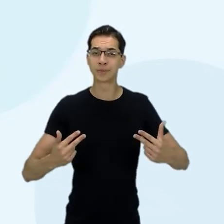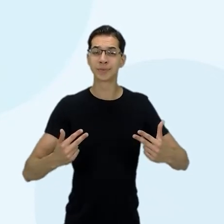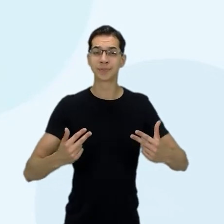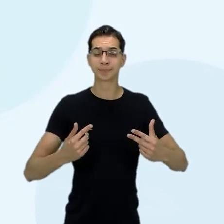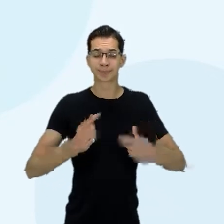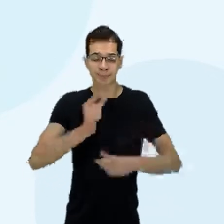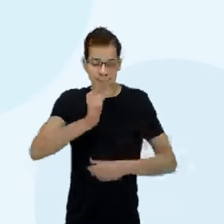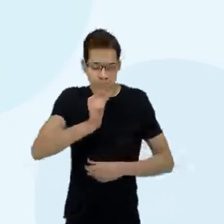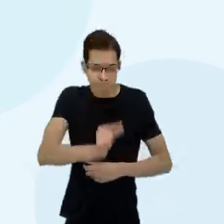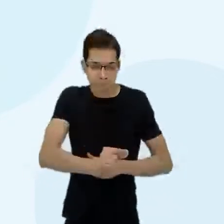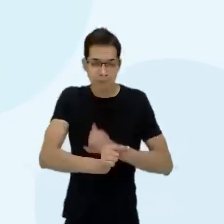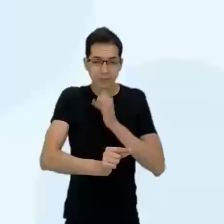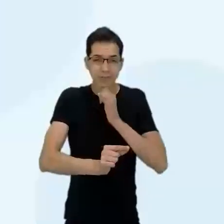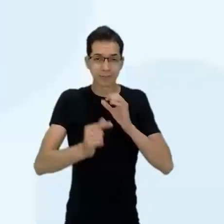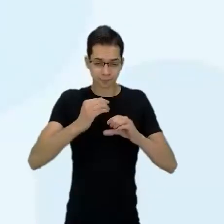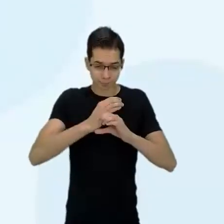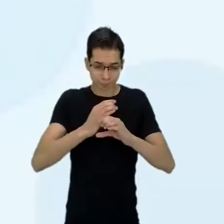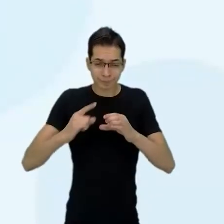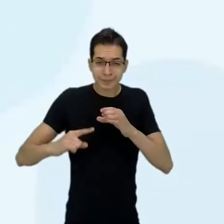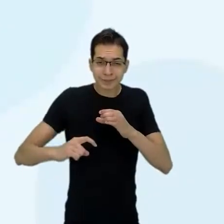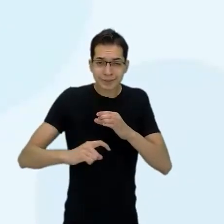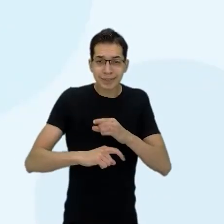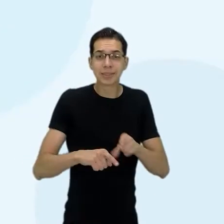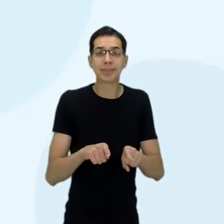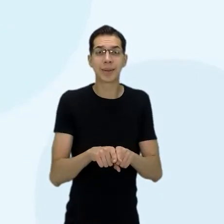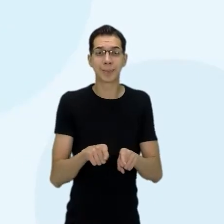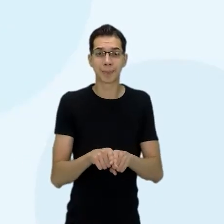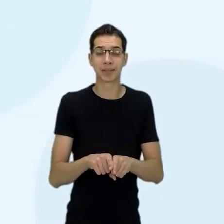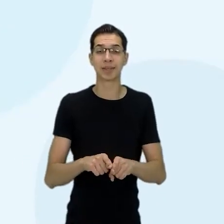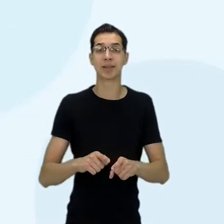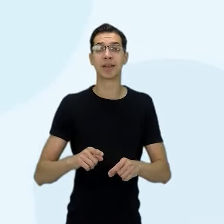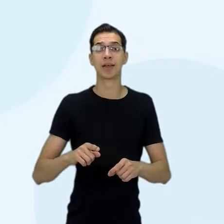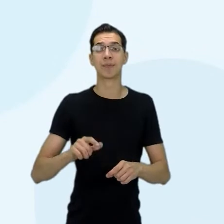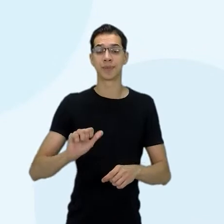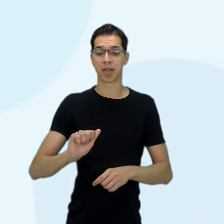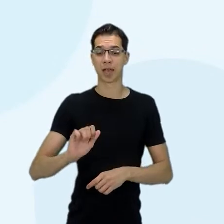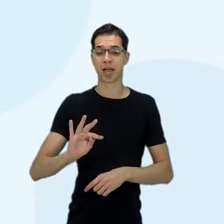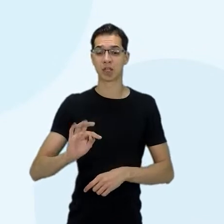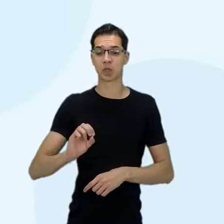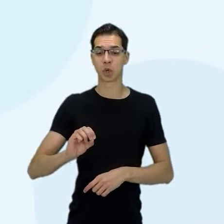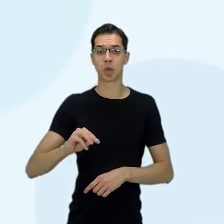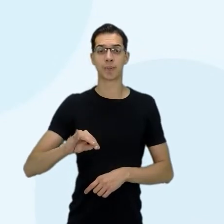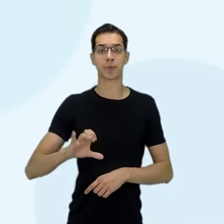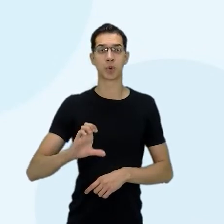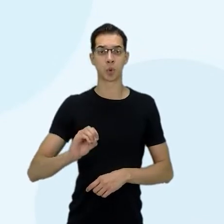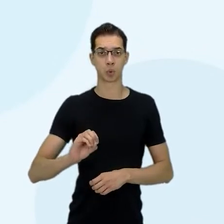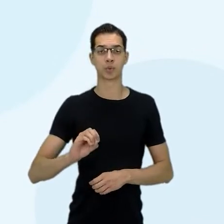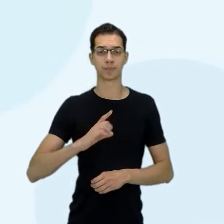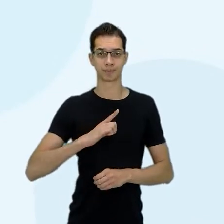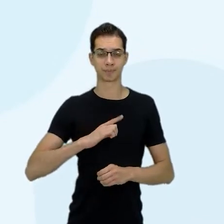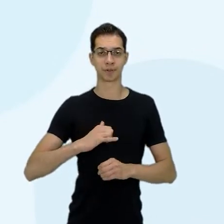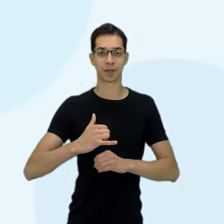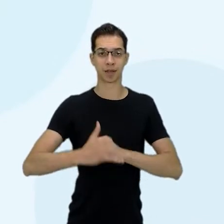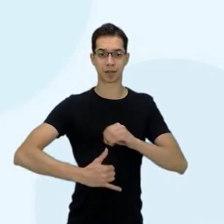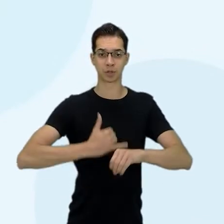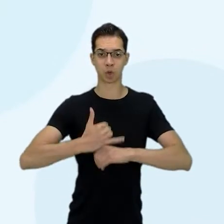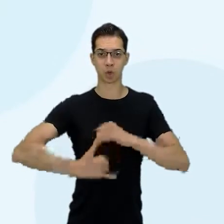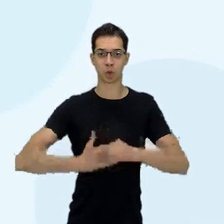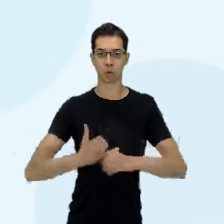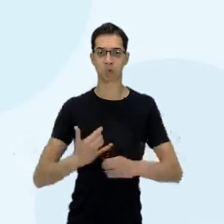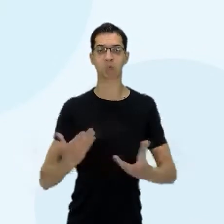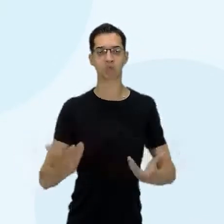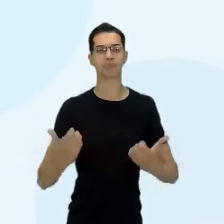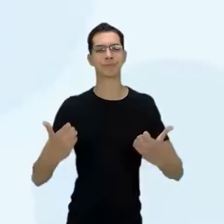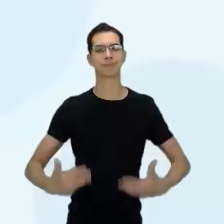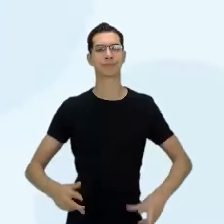microscópico e atômico. Não é brincadeira não, hein? A chamada mecânica quântica, então, o estudo de sistemas